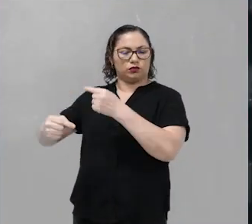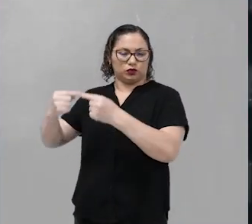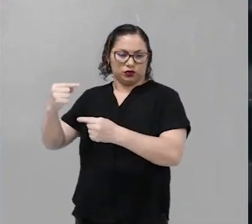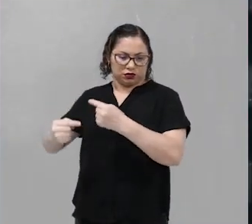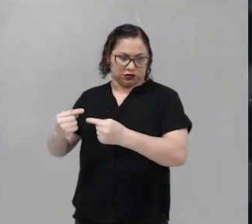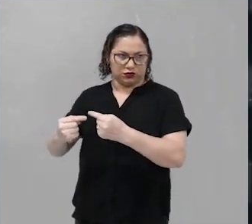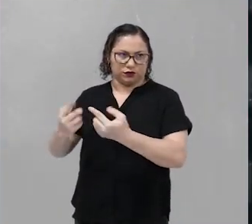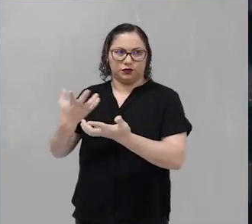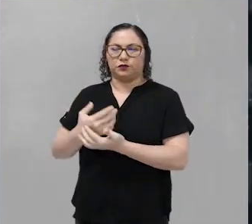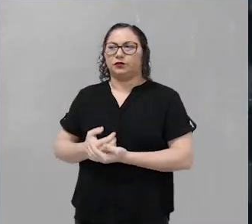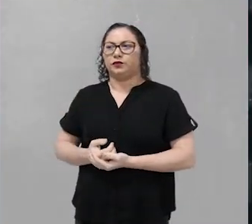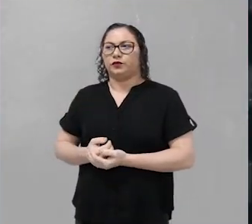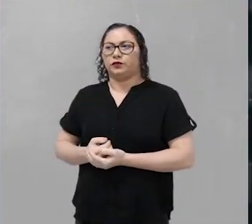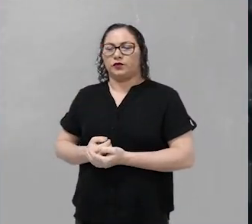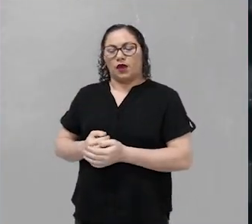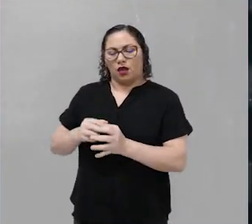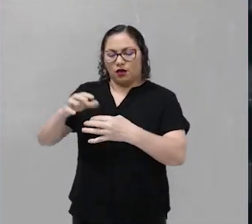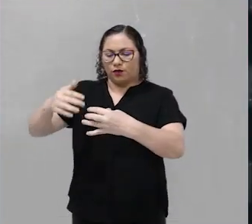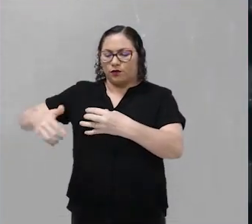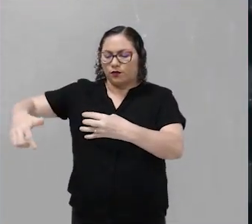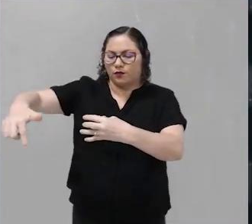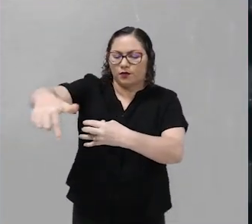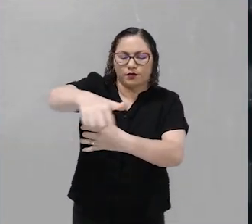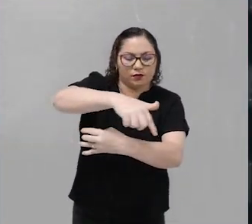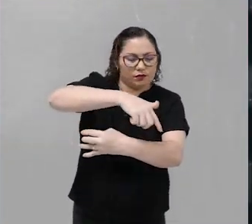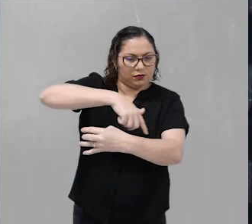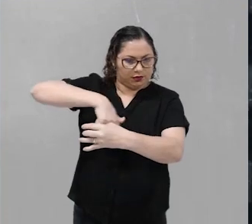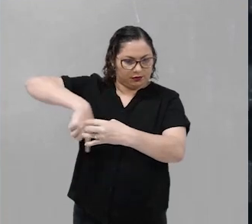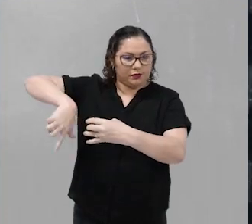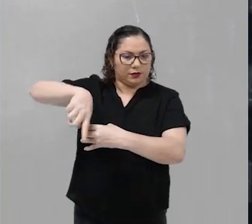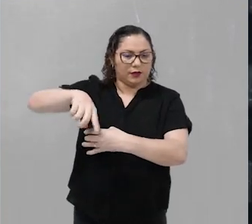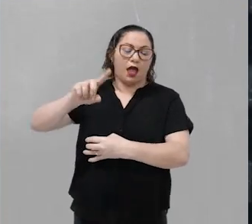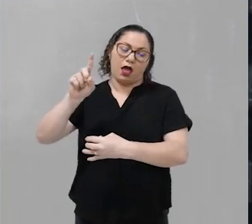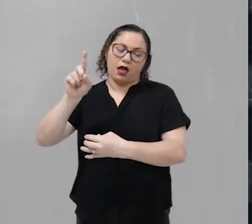os locais que são distantes ou periféricos